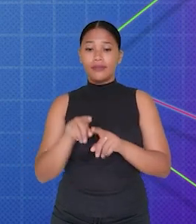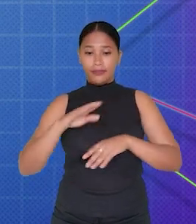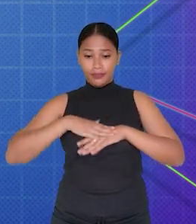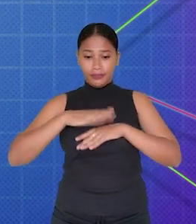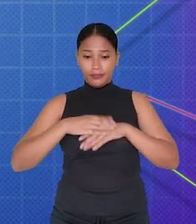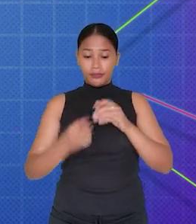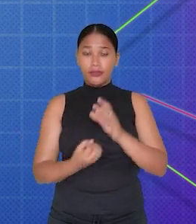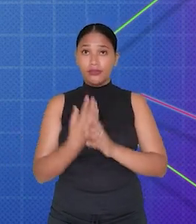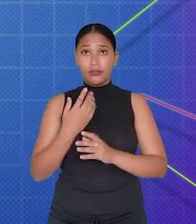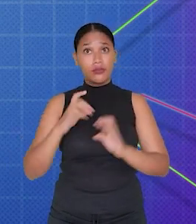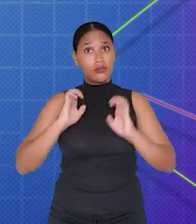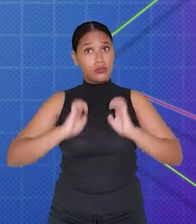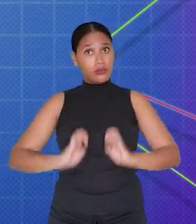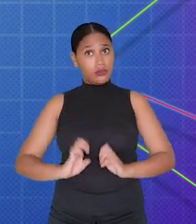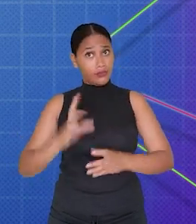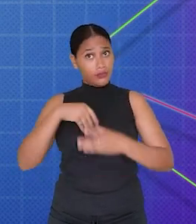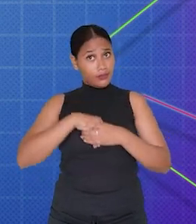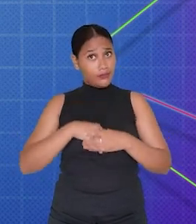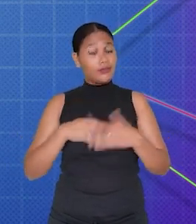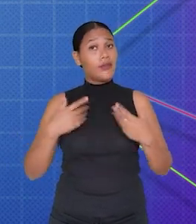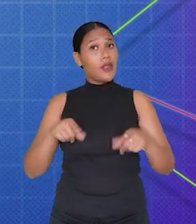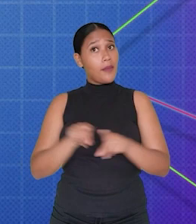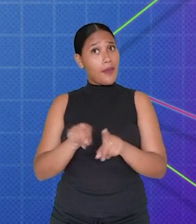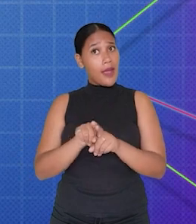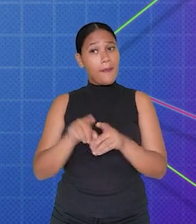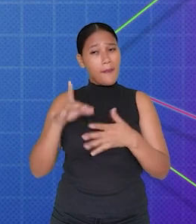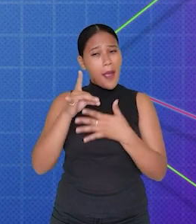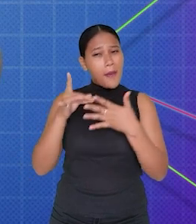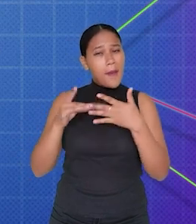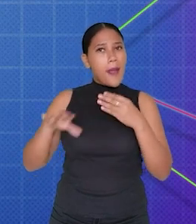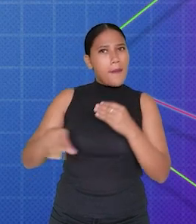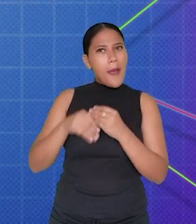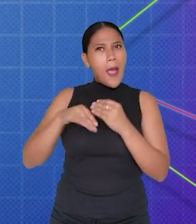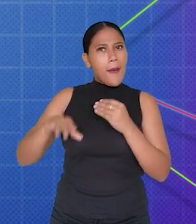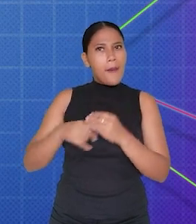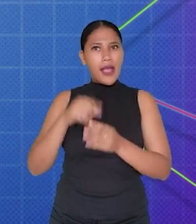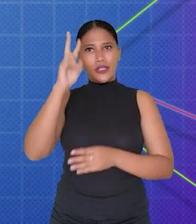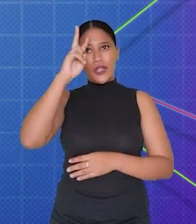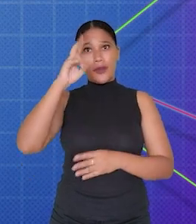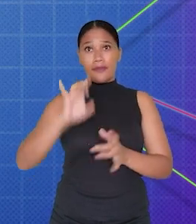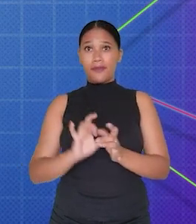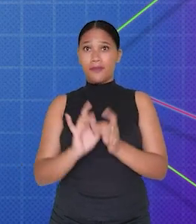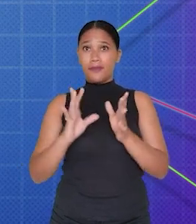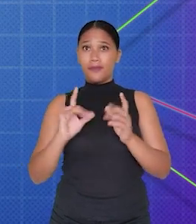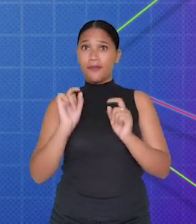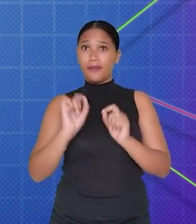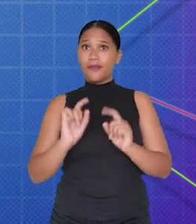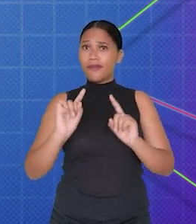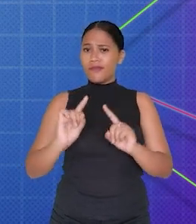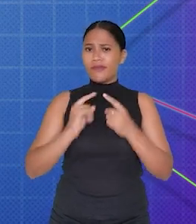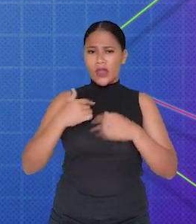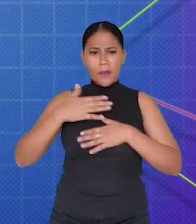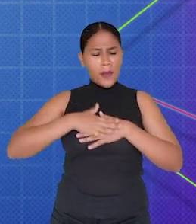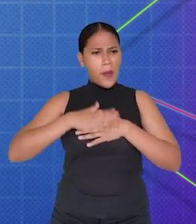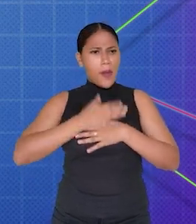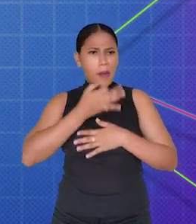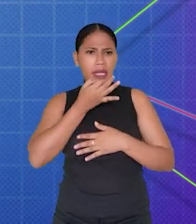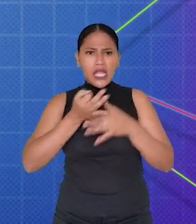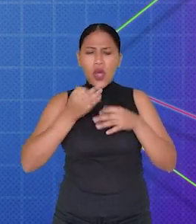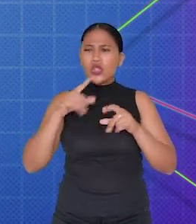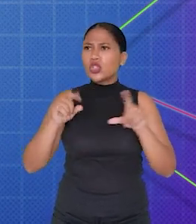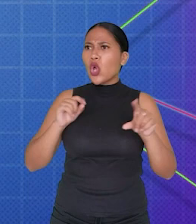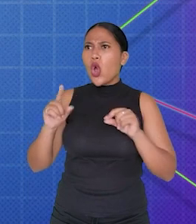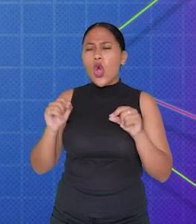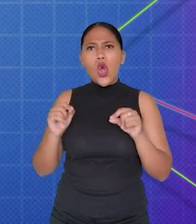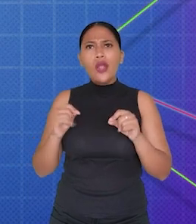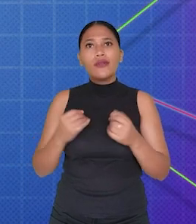desenvolvedores abordem questões morais complexas e enriqueçam a história. Isso, por sua vez, permite que o jogador questione suas próprias opiniões e